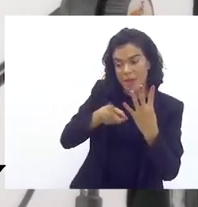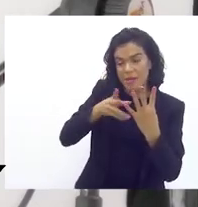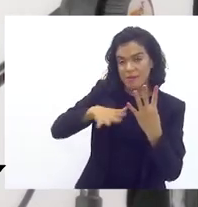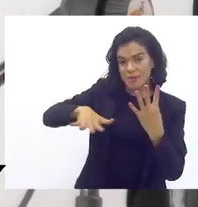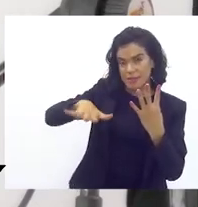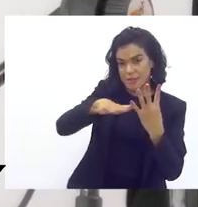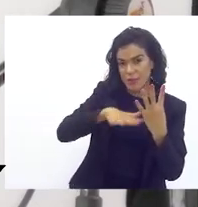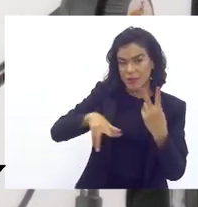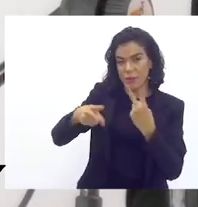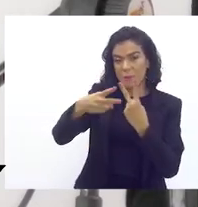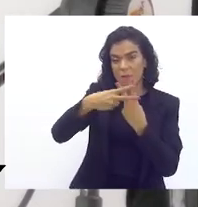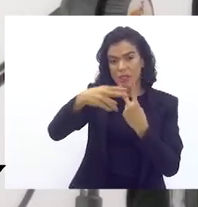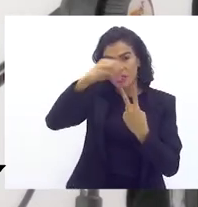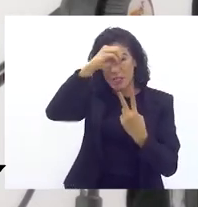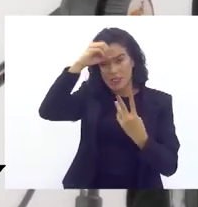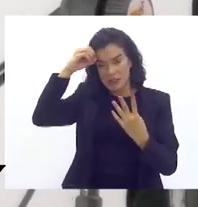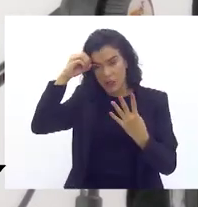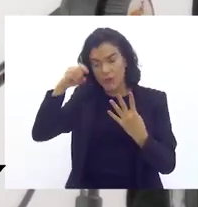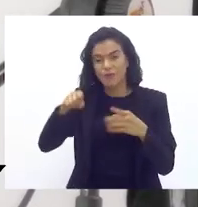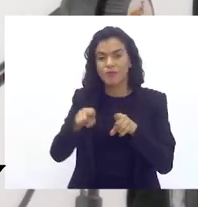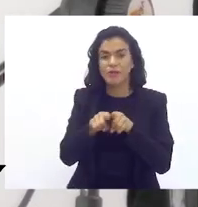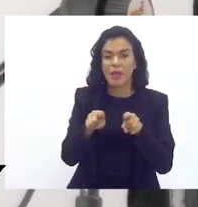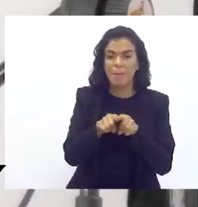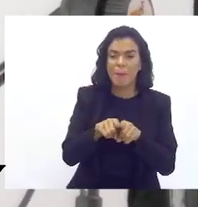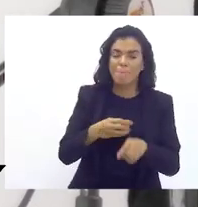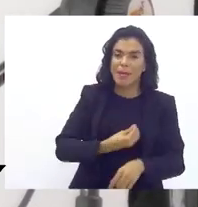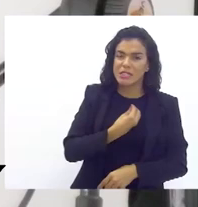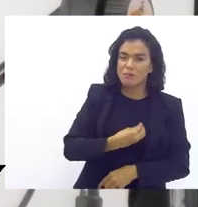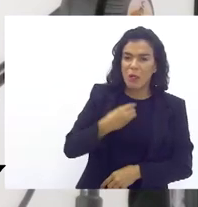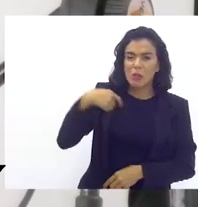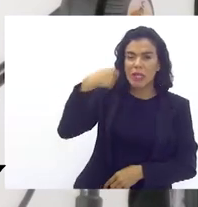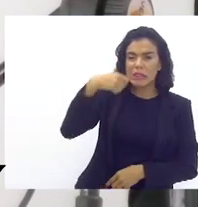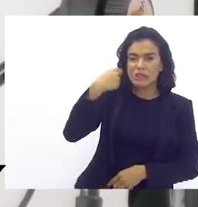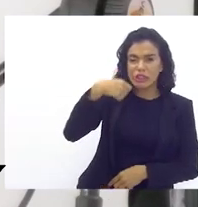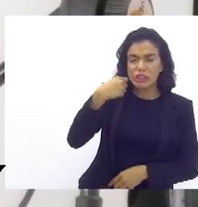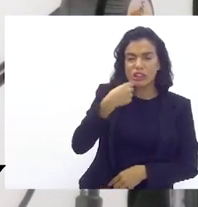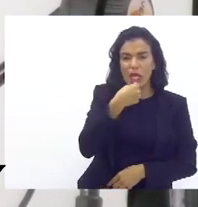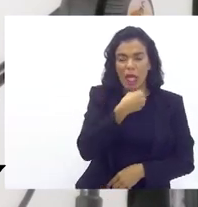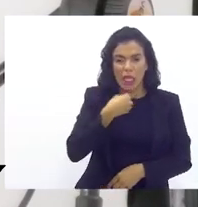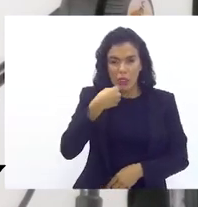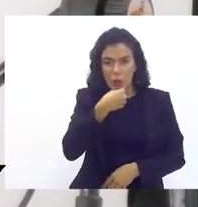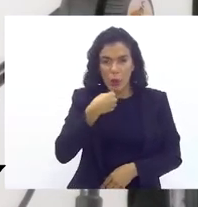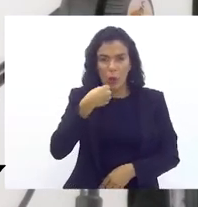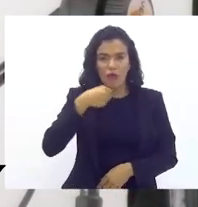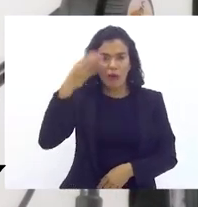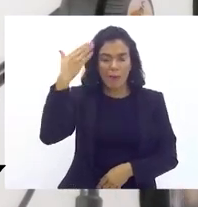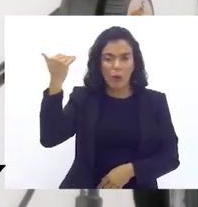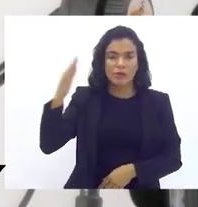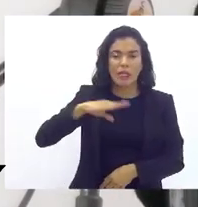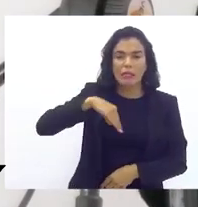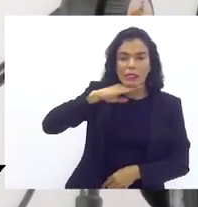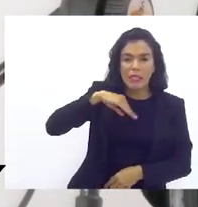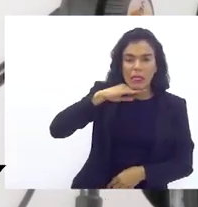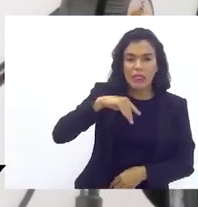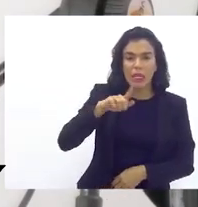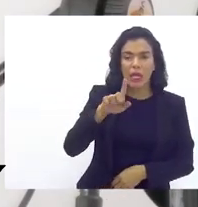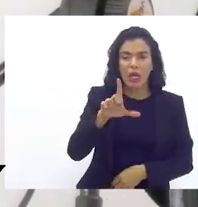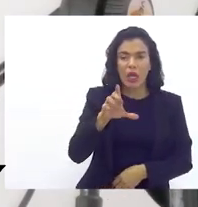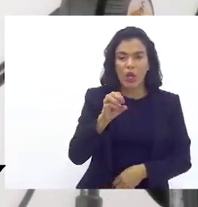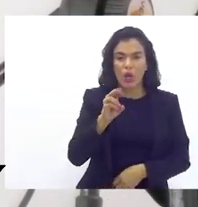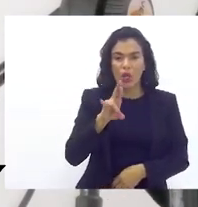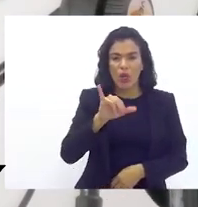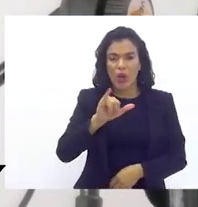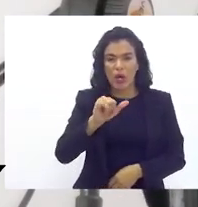e com a colaboração do Caetano Veloso Emicida da Glória Pires e da Anitta nós conseguimos gravar